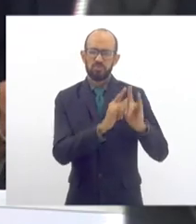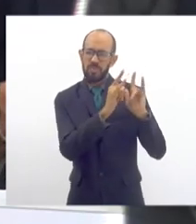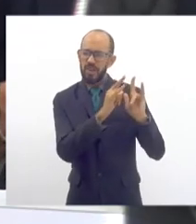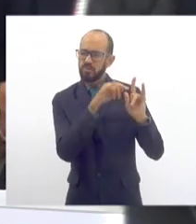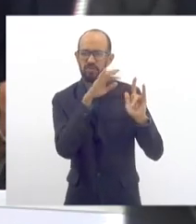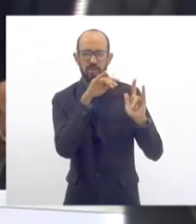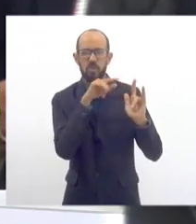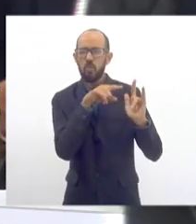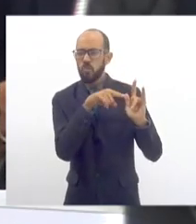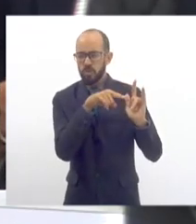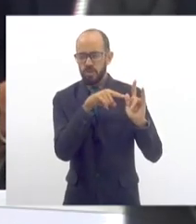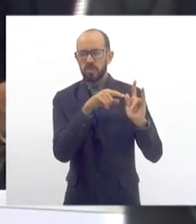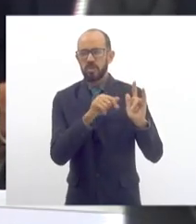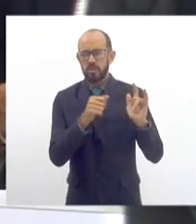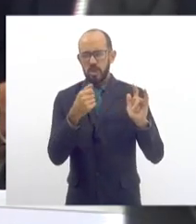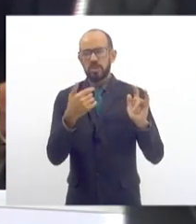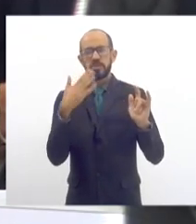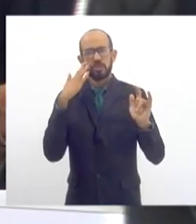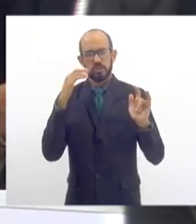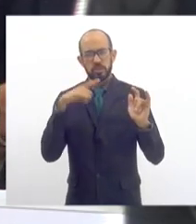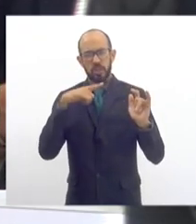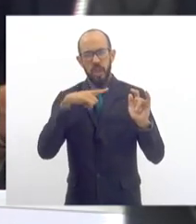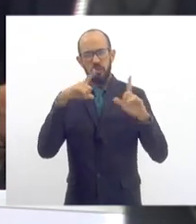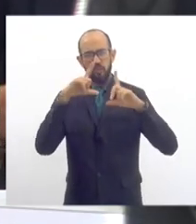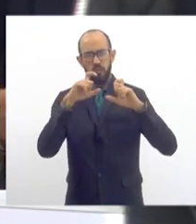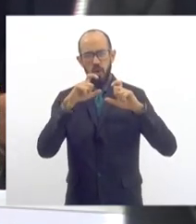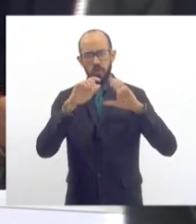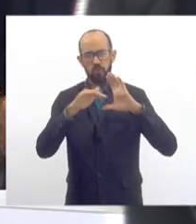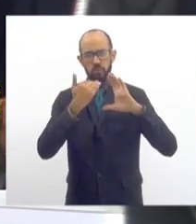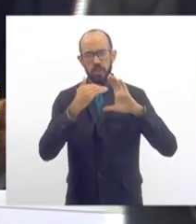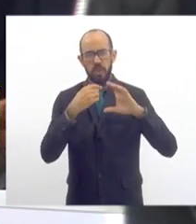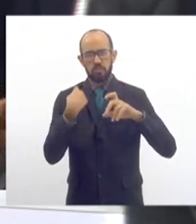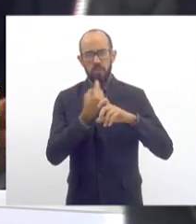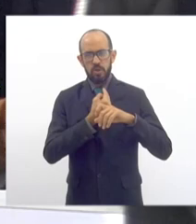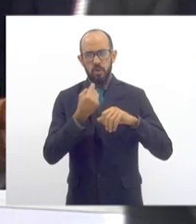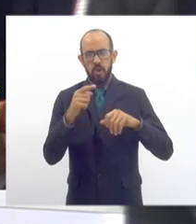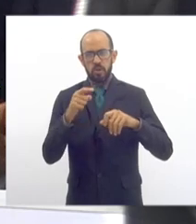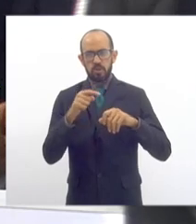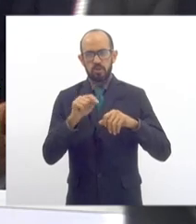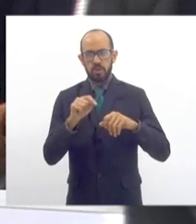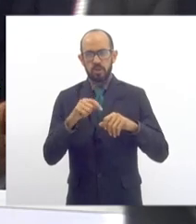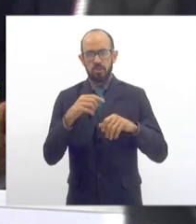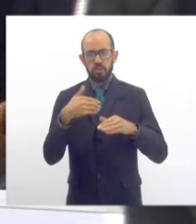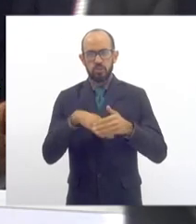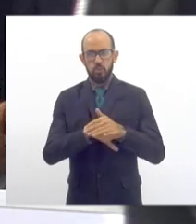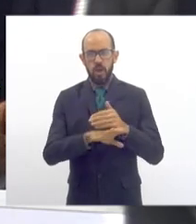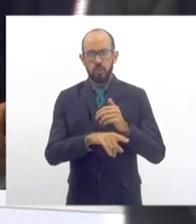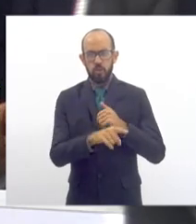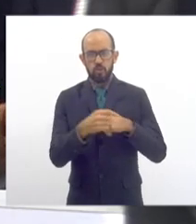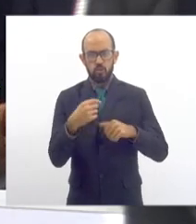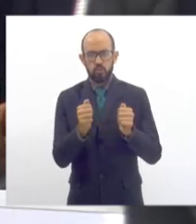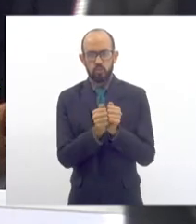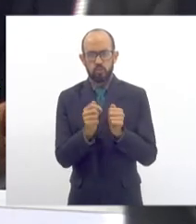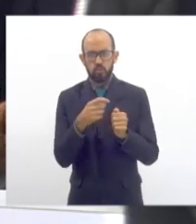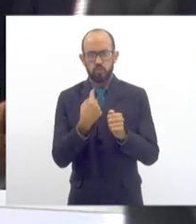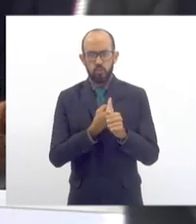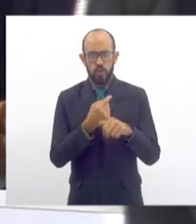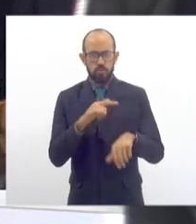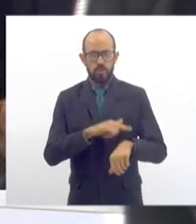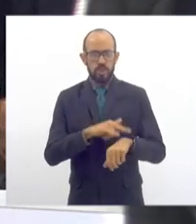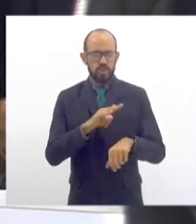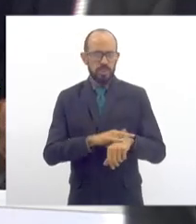né? Então, a gente tem várias fotos aqui que foram enviadas, que a gente, né, arquivou aqui conosco, de banheiros,